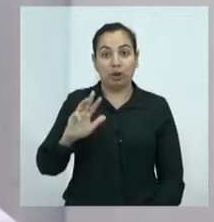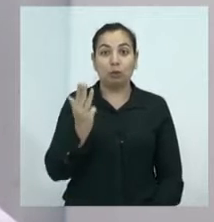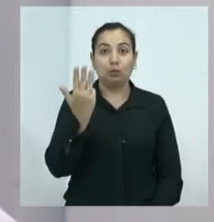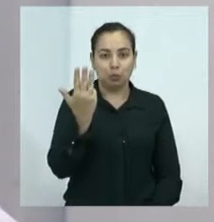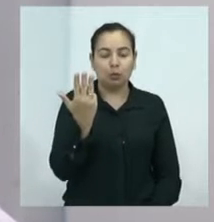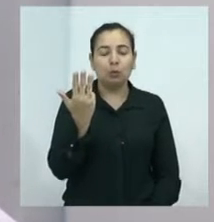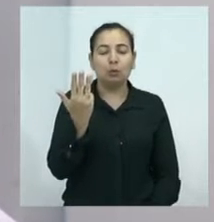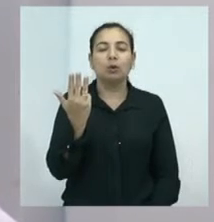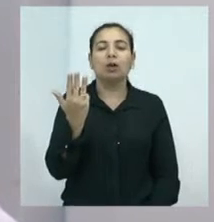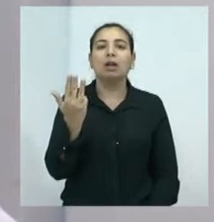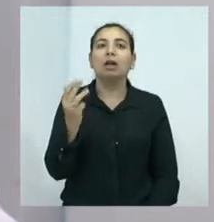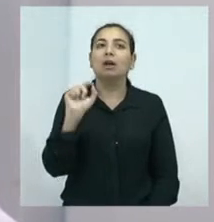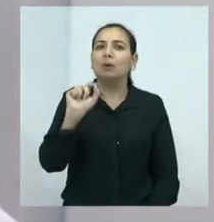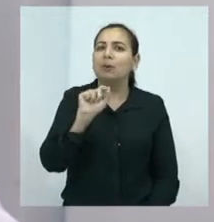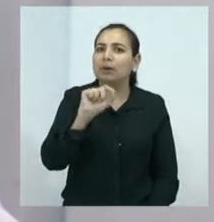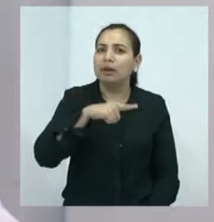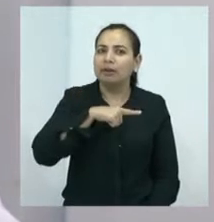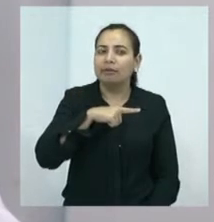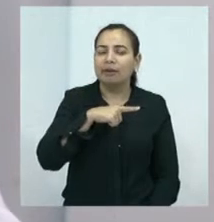partir da